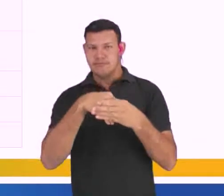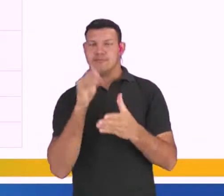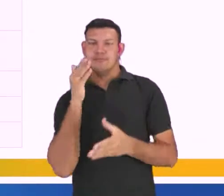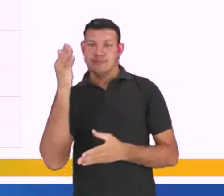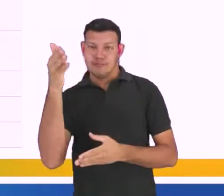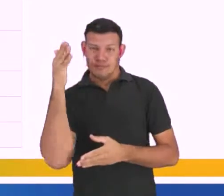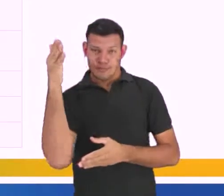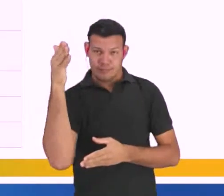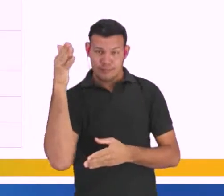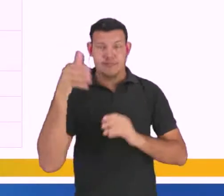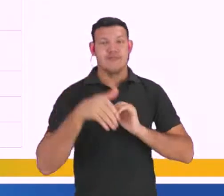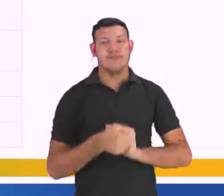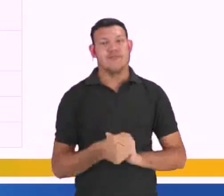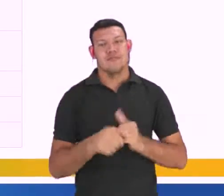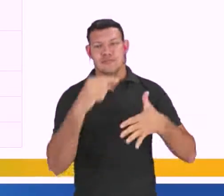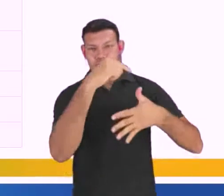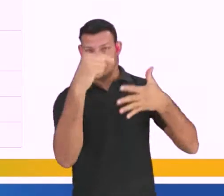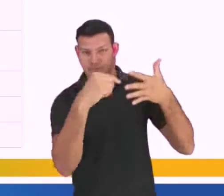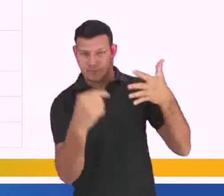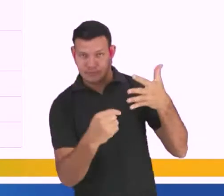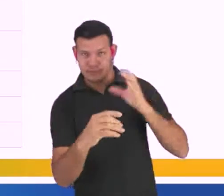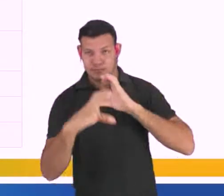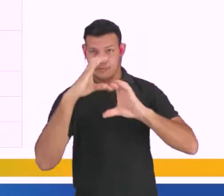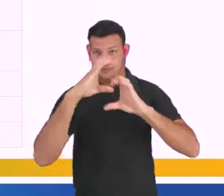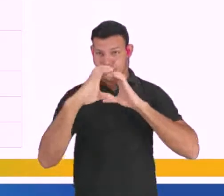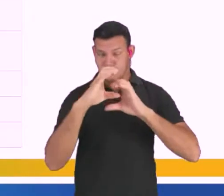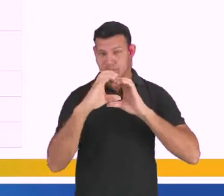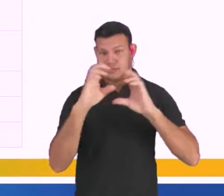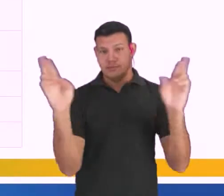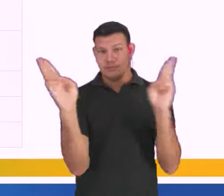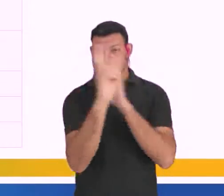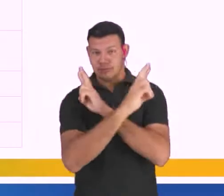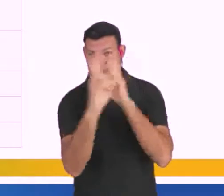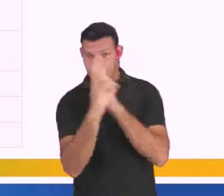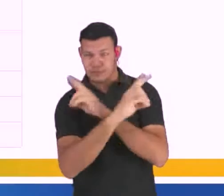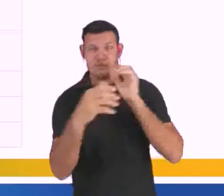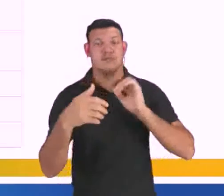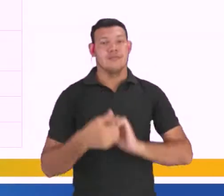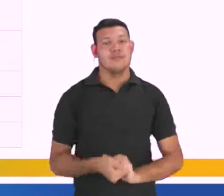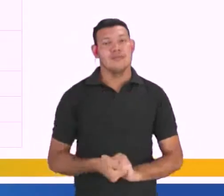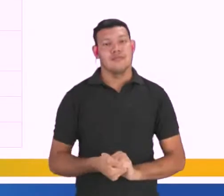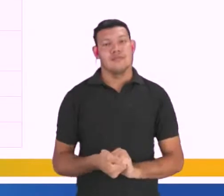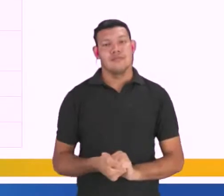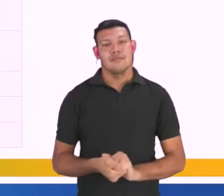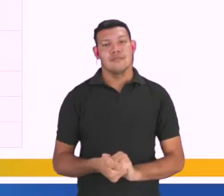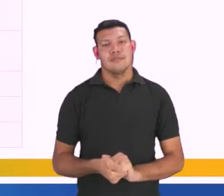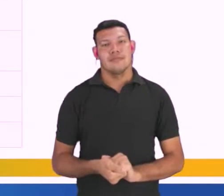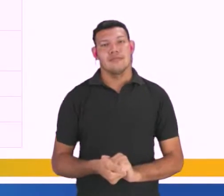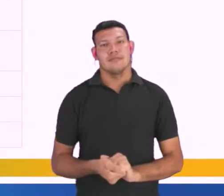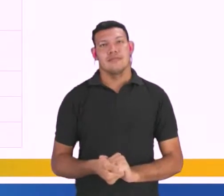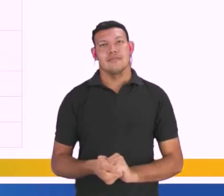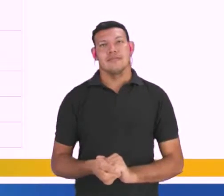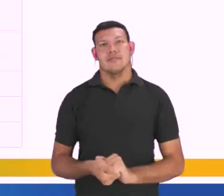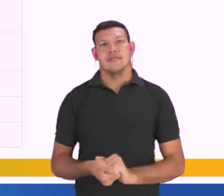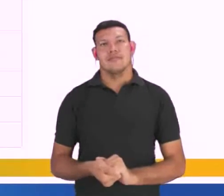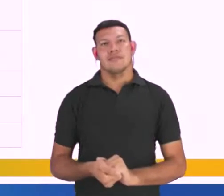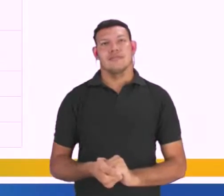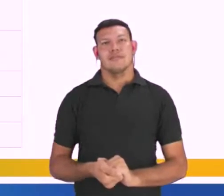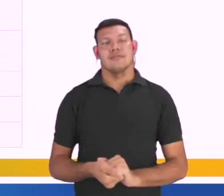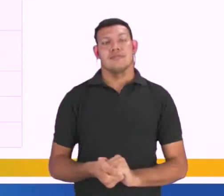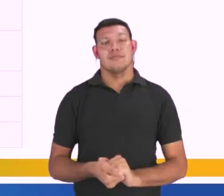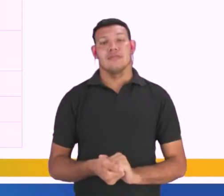aparecem, os elementos da comunicação correlacionados a citar.